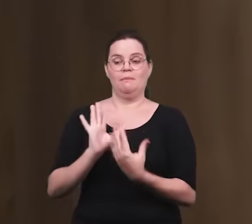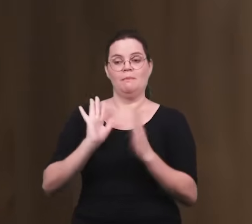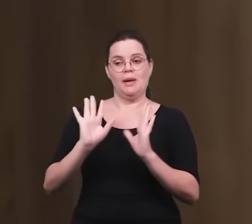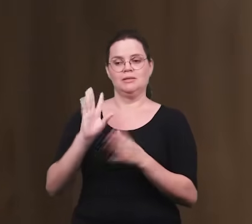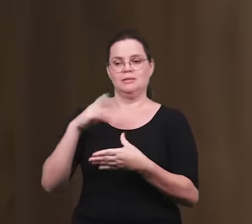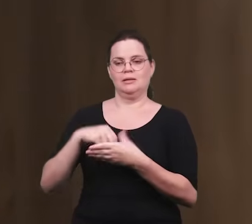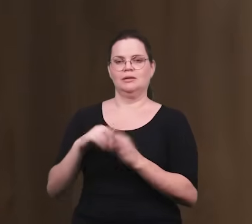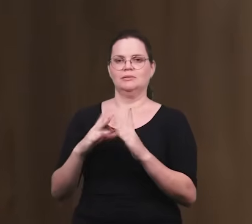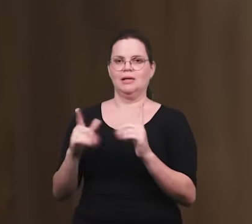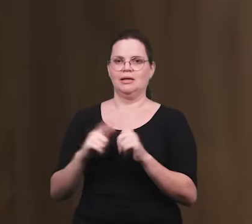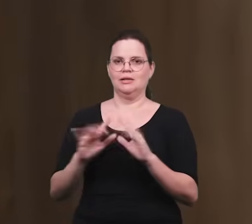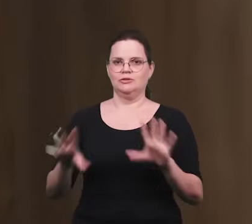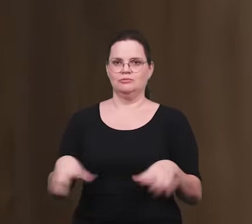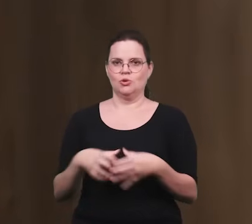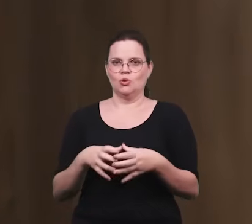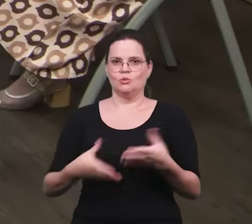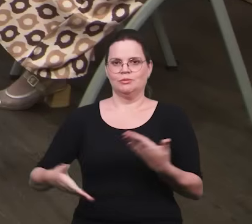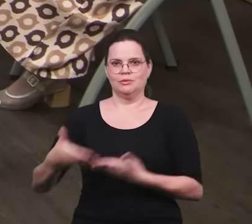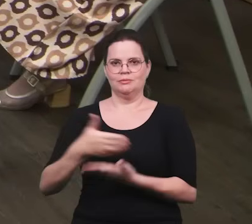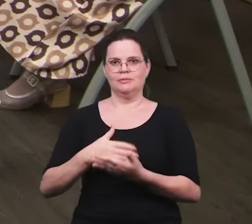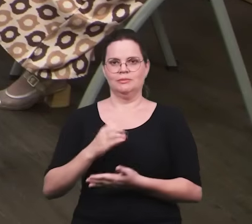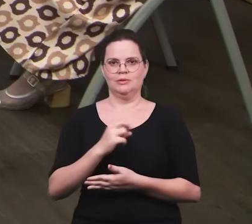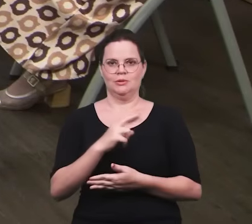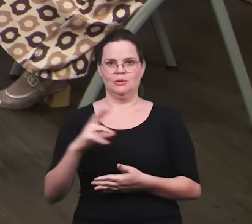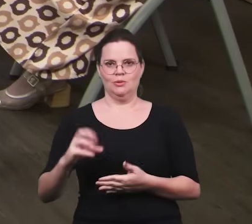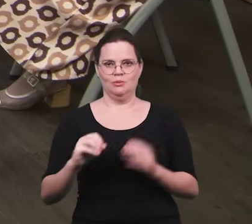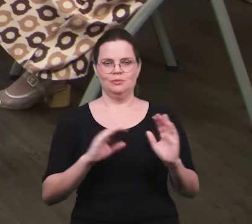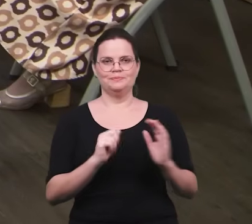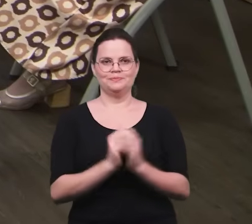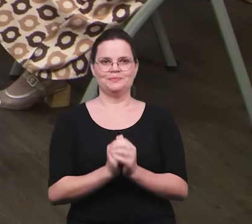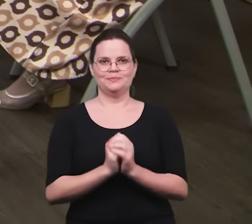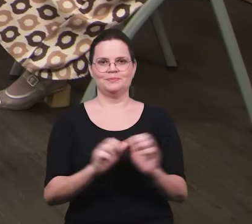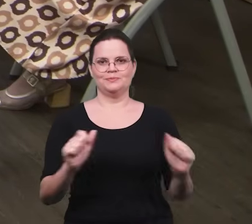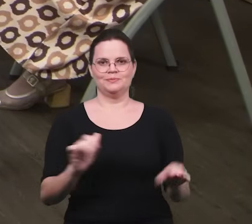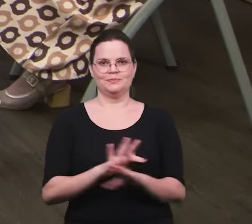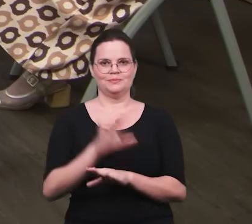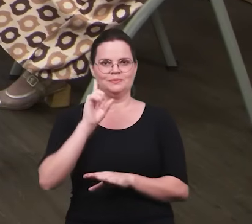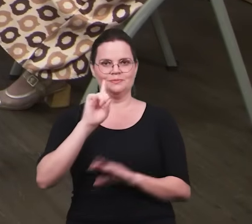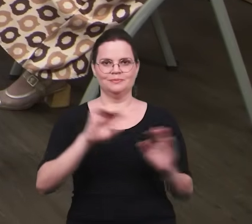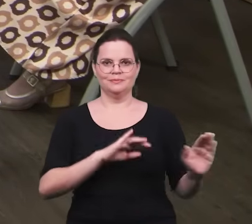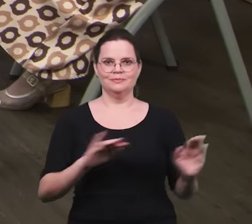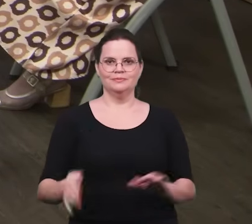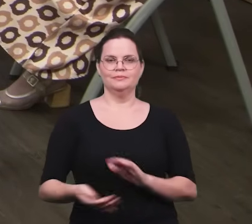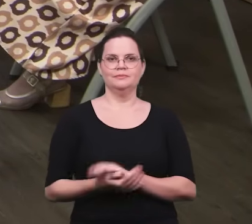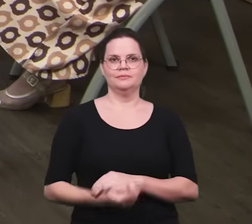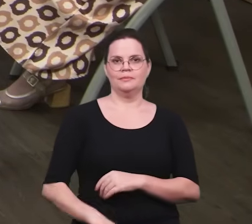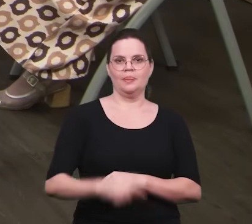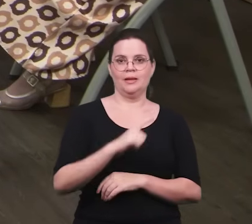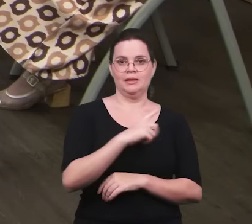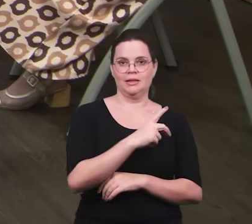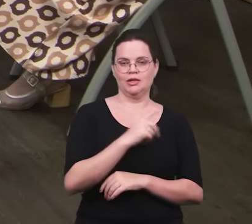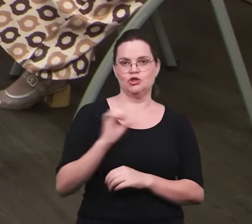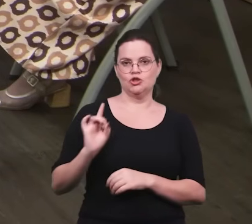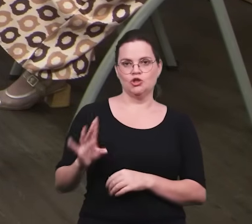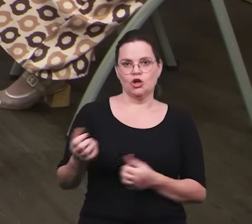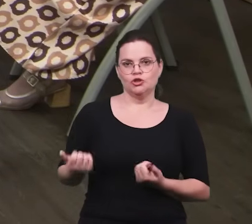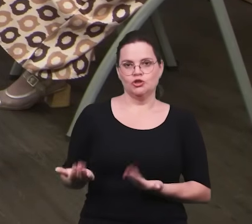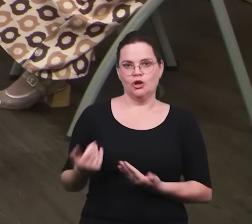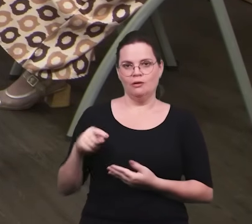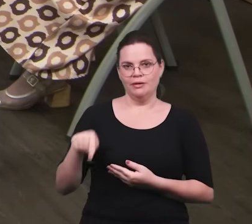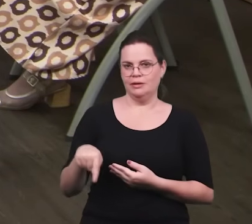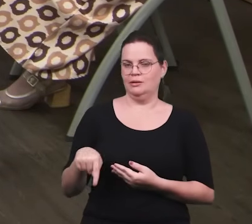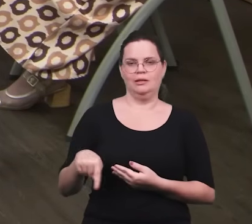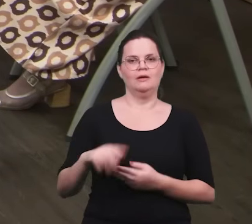Que é a igreja do Senhor Jesus. Glória a Deus. Amém. Bom, a gente não tem só a participação dos jovens aqui do estúdio, a gente também